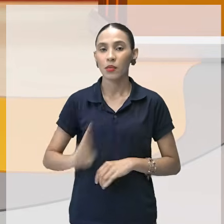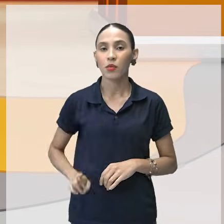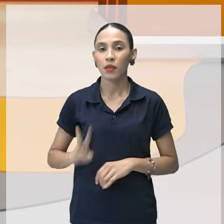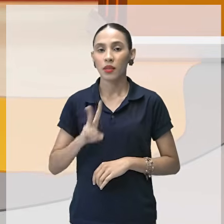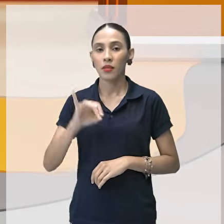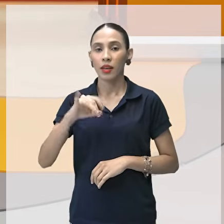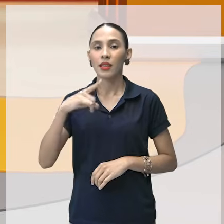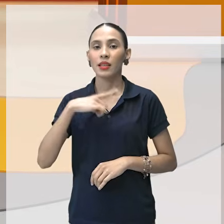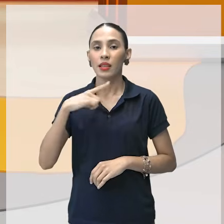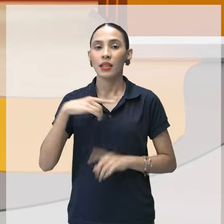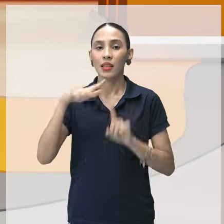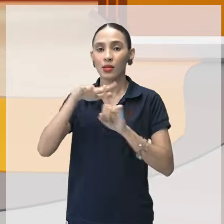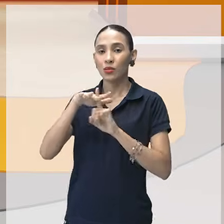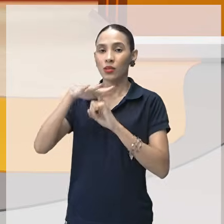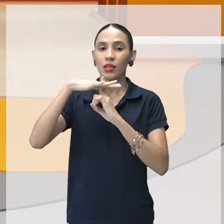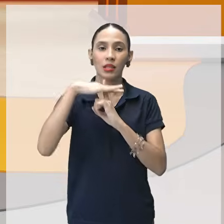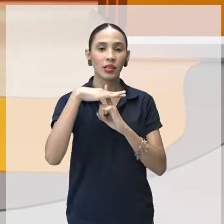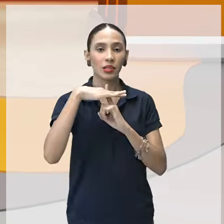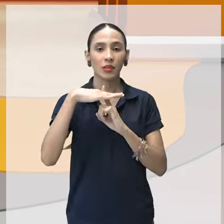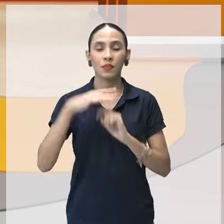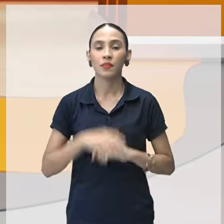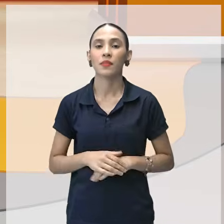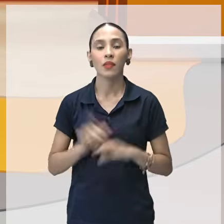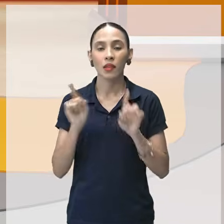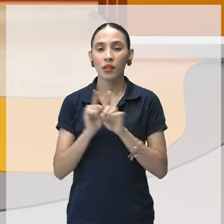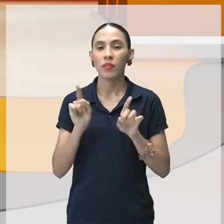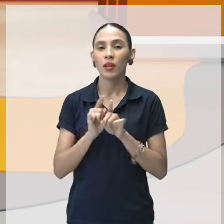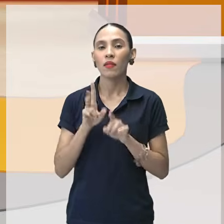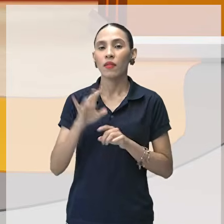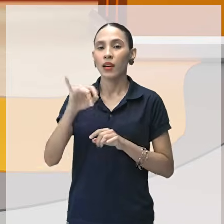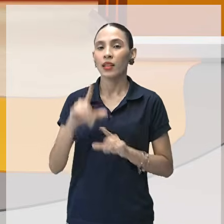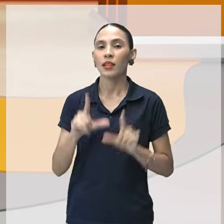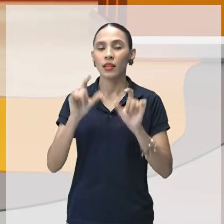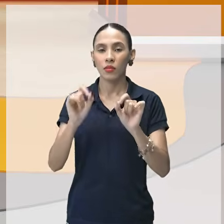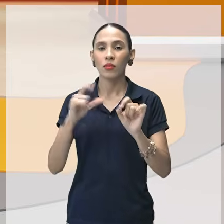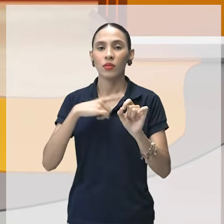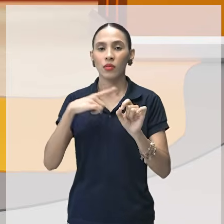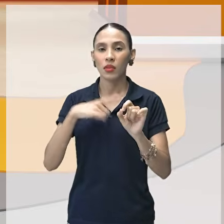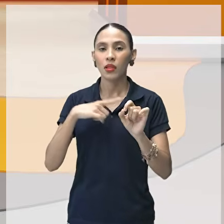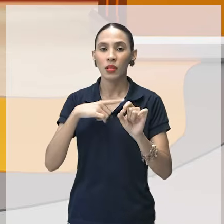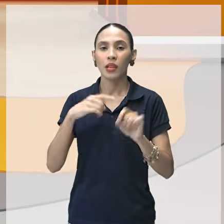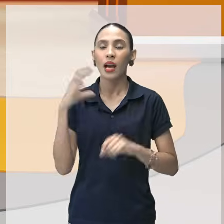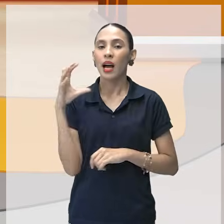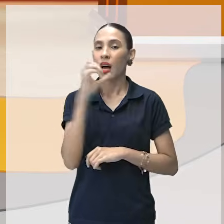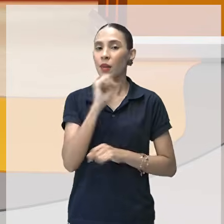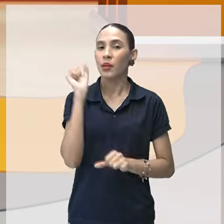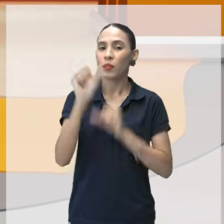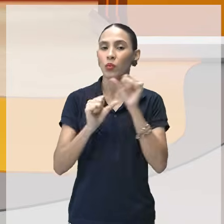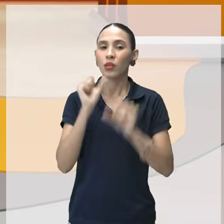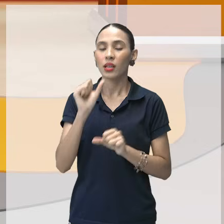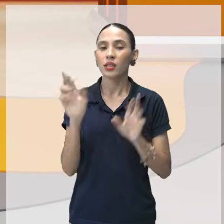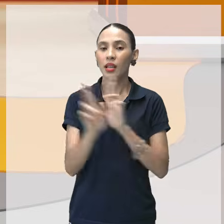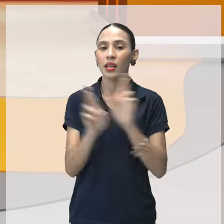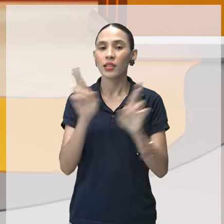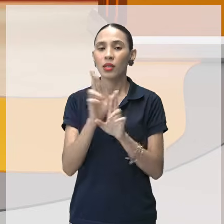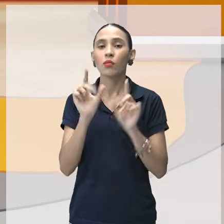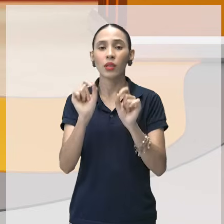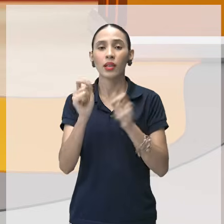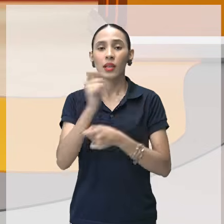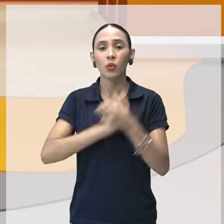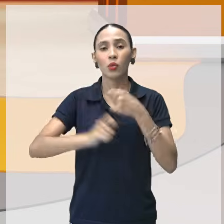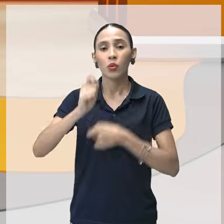ser socialista, certo? E teremos aqui também a questão de uma rápida mudança em relação à